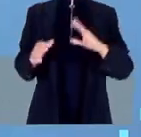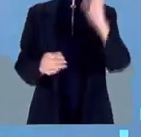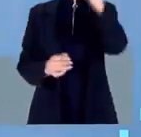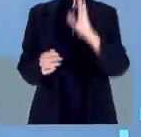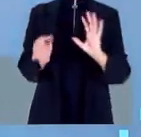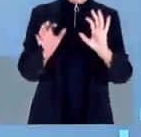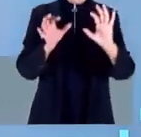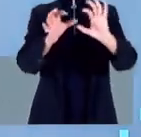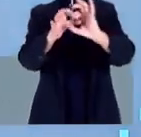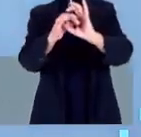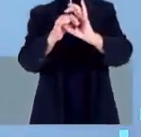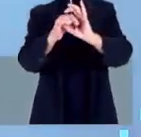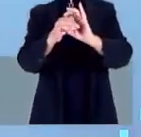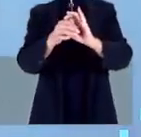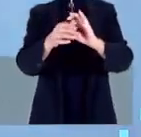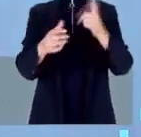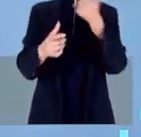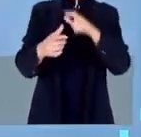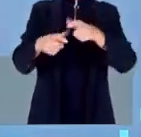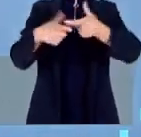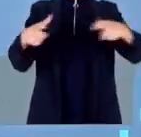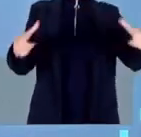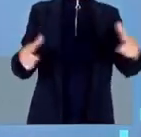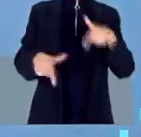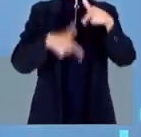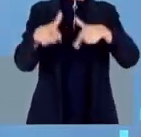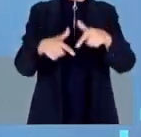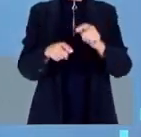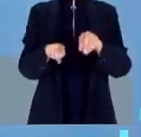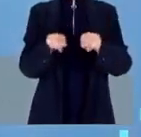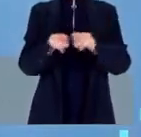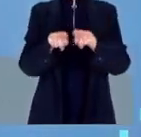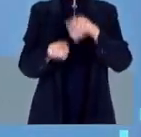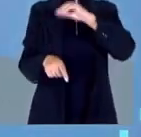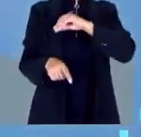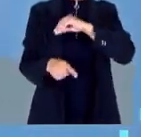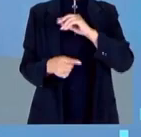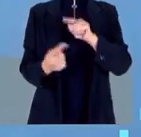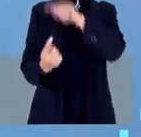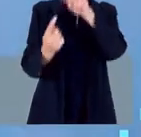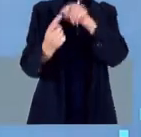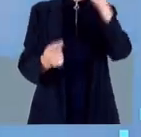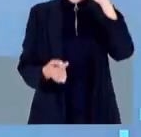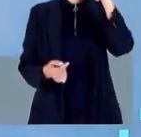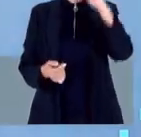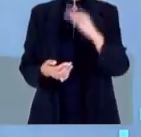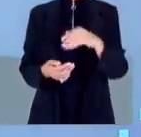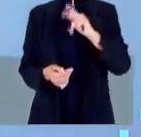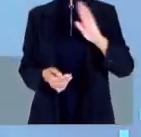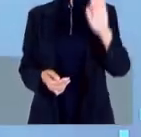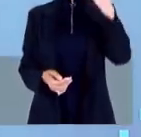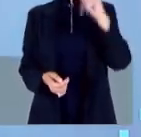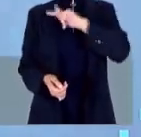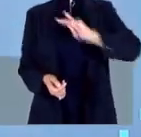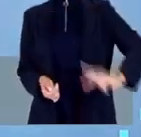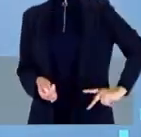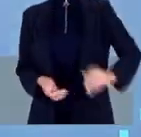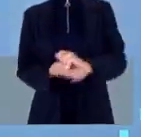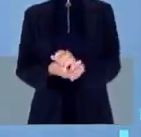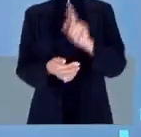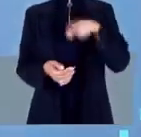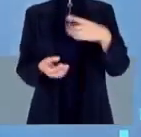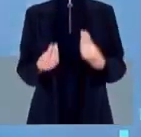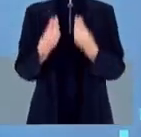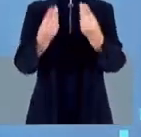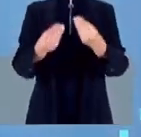para que o Brasil volte a crescer gerar emprego e renda Então a nossa obsessão a minha obsessão como candidato à presidência da república é